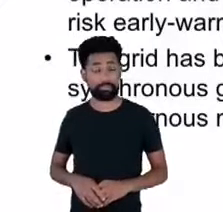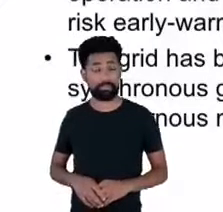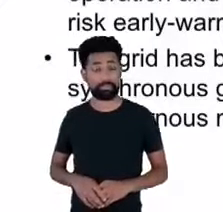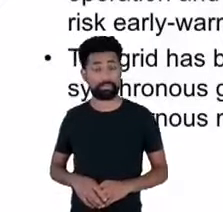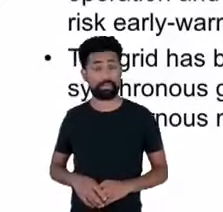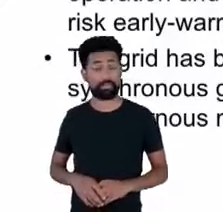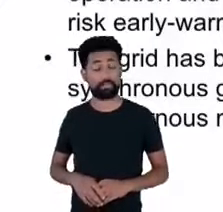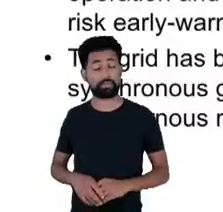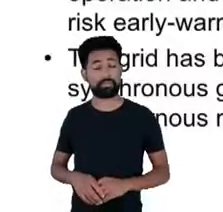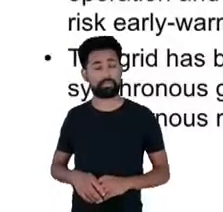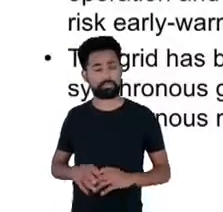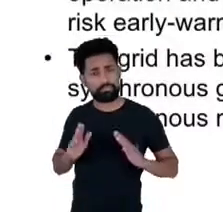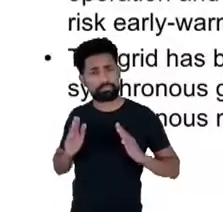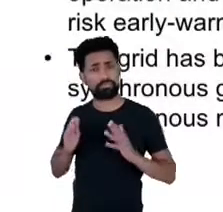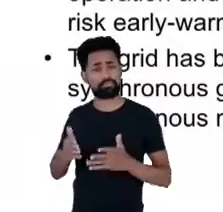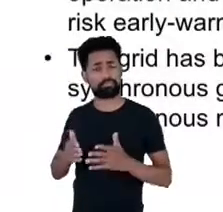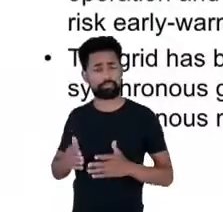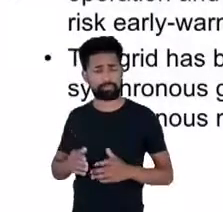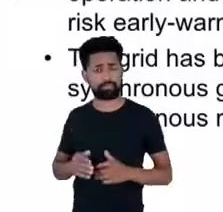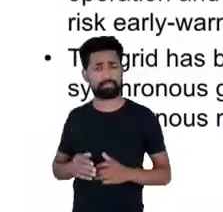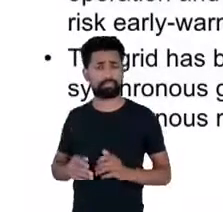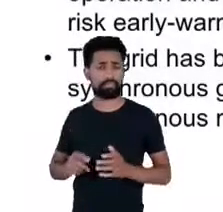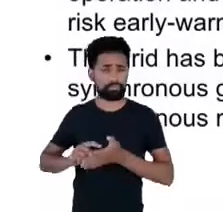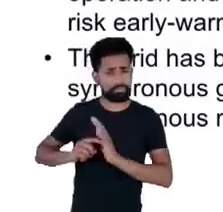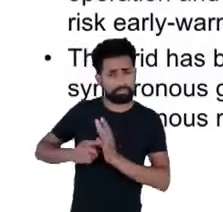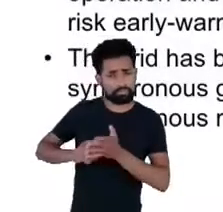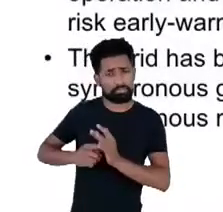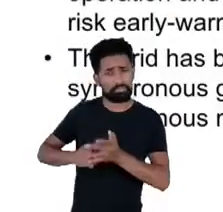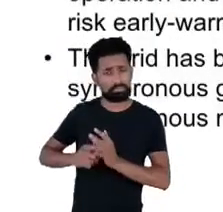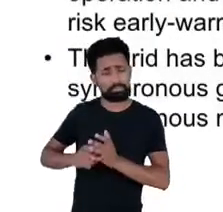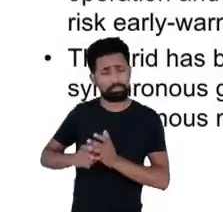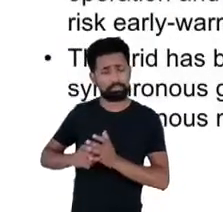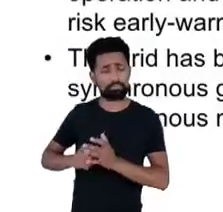centrado em mecânico eletromagnético